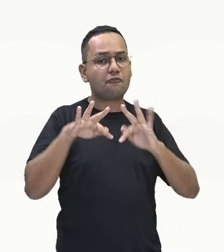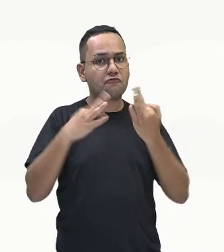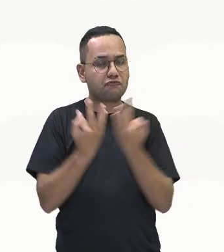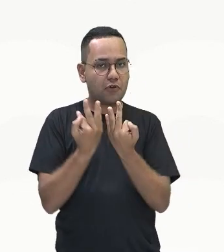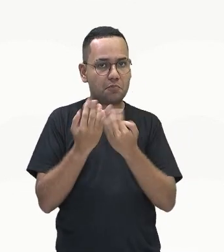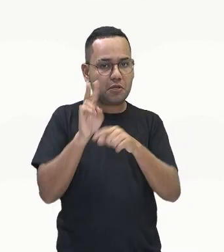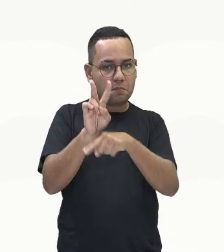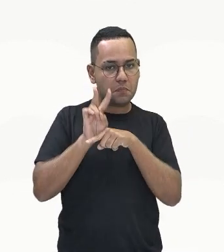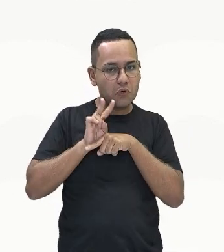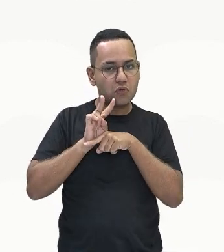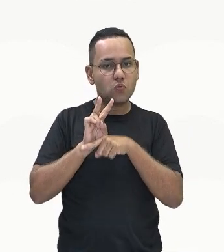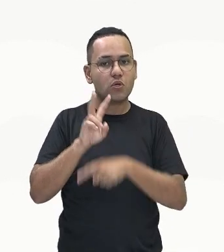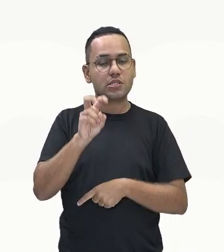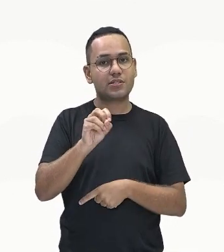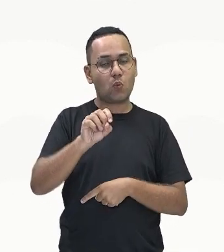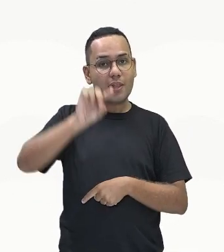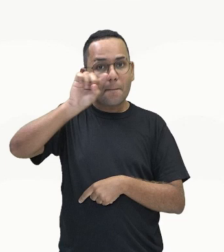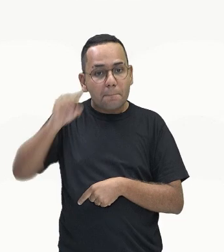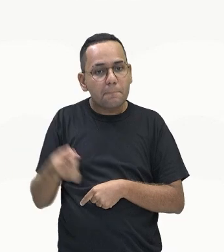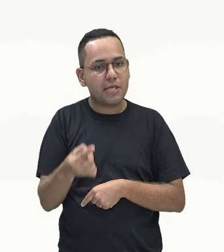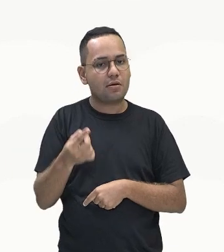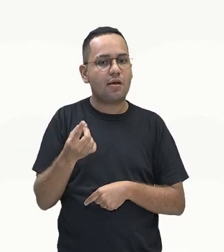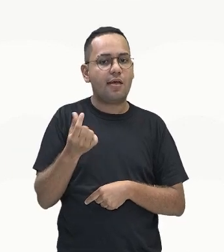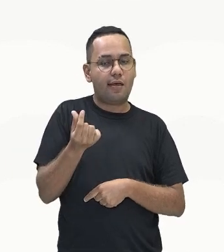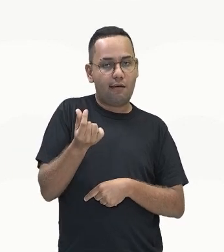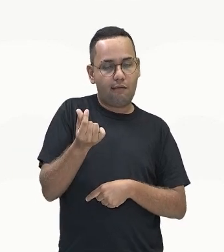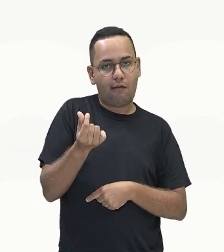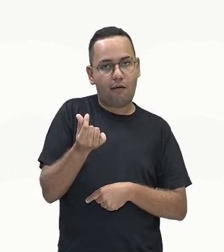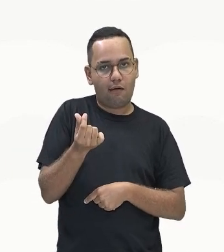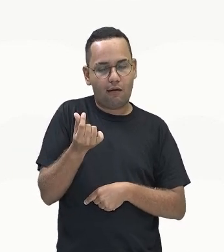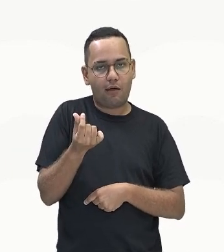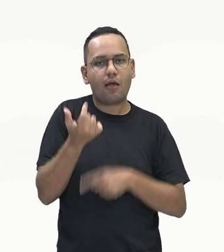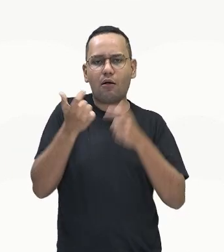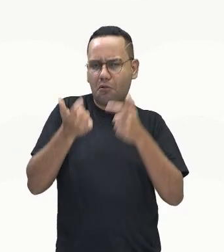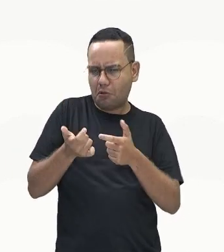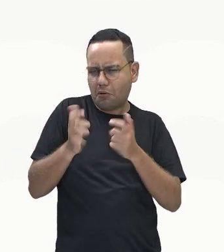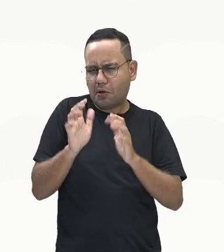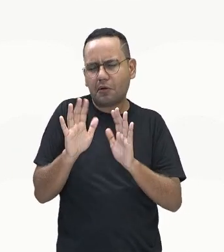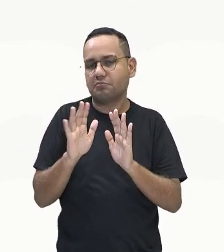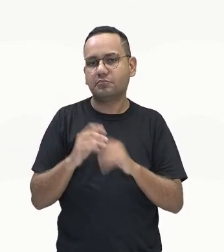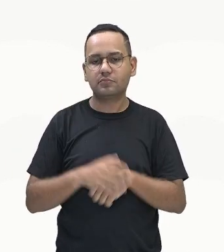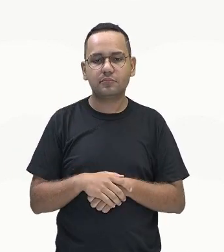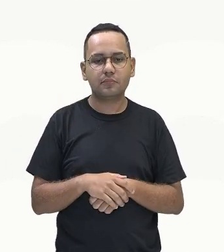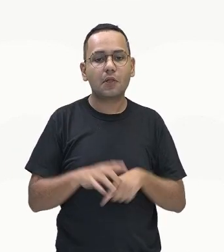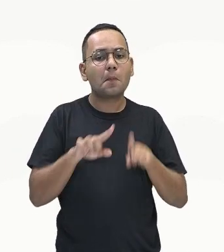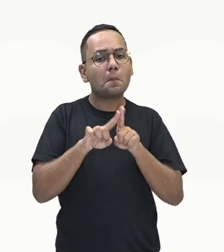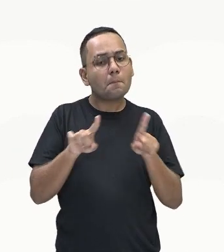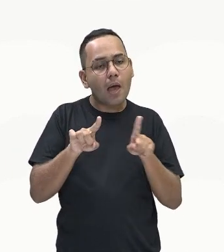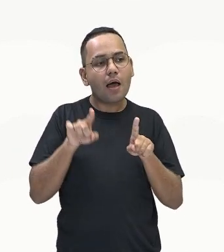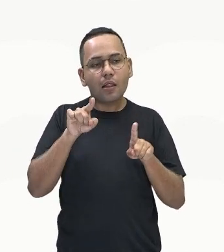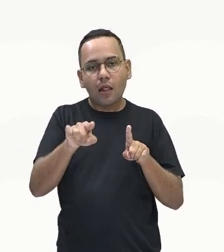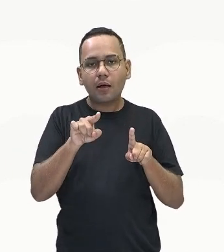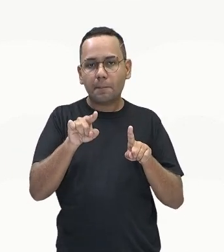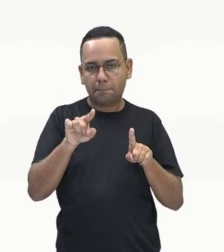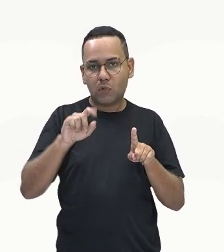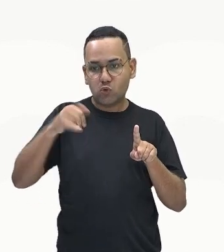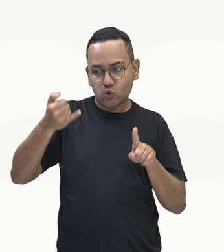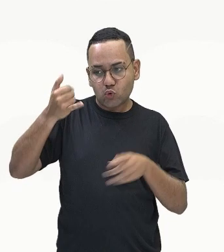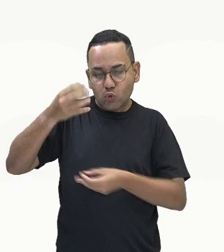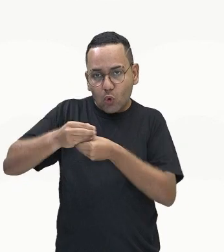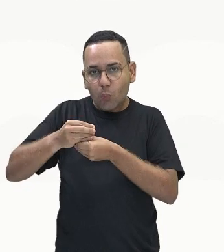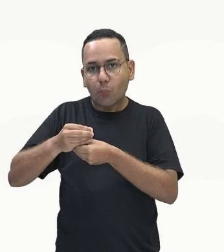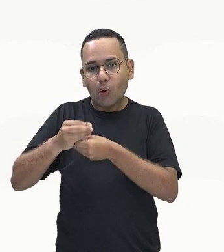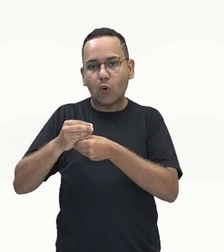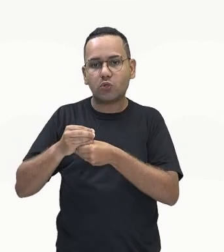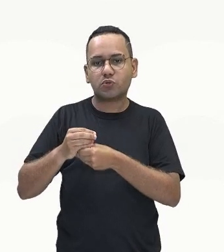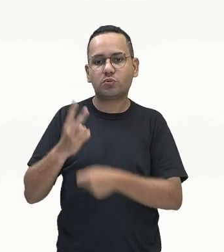mil de uma instituição financeira local, com uma taxa de juros de 2% ao mês, a